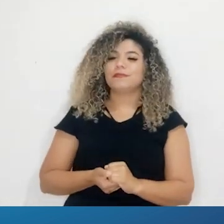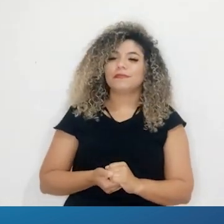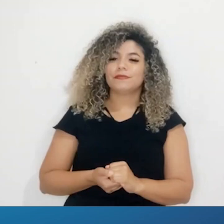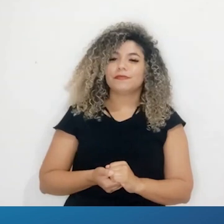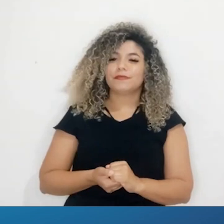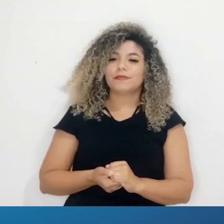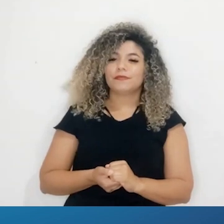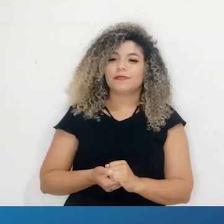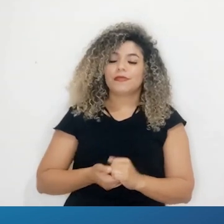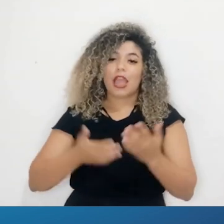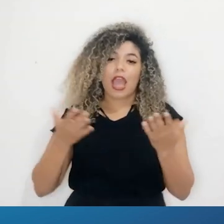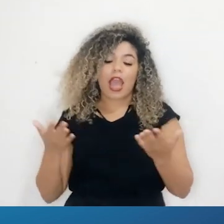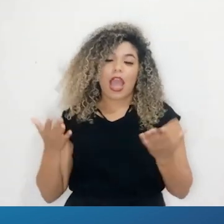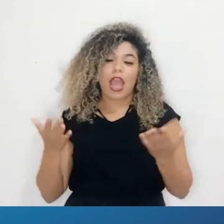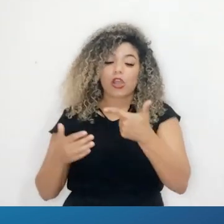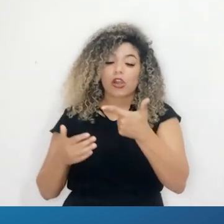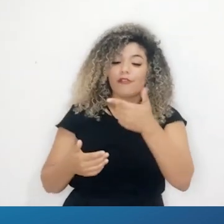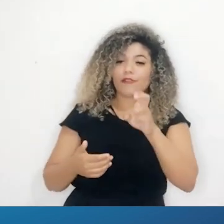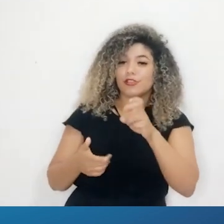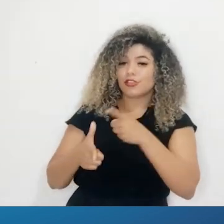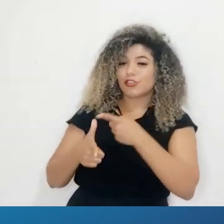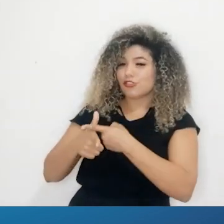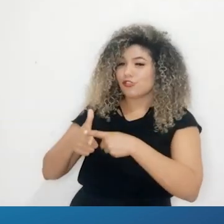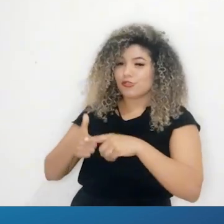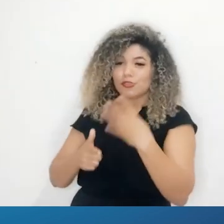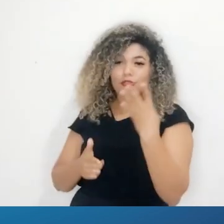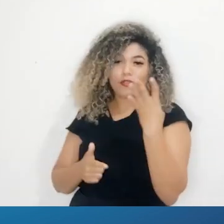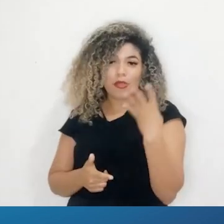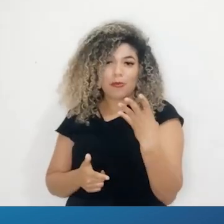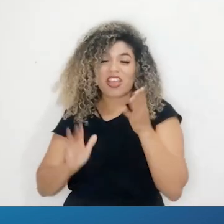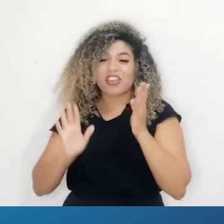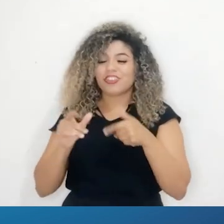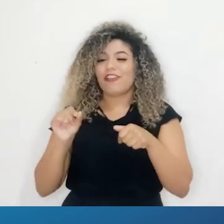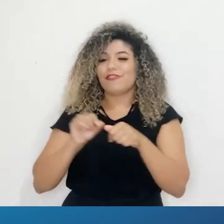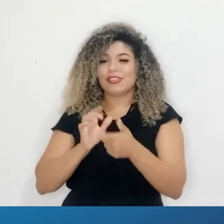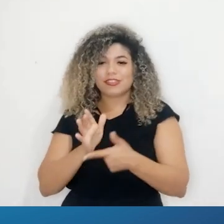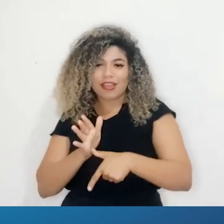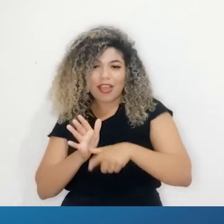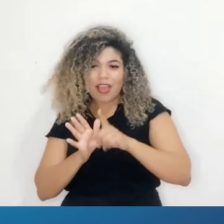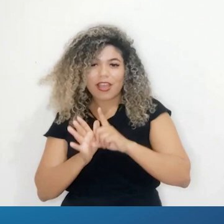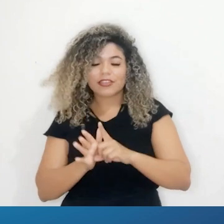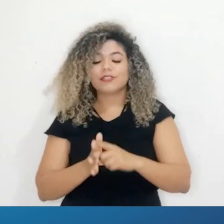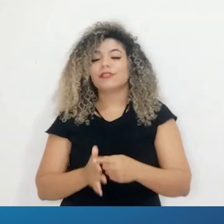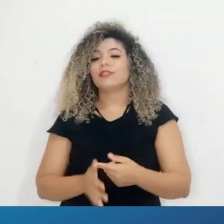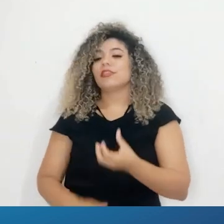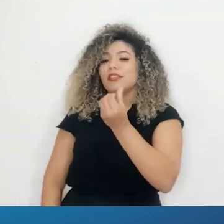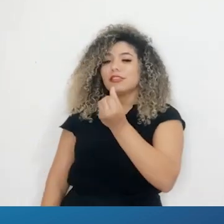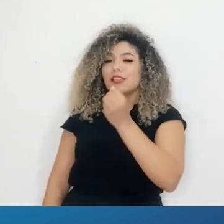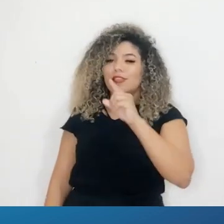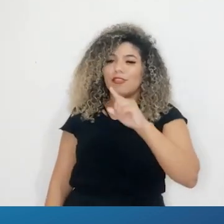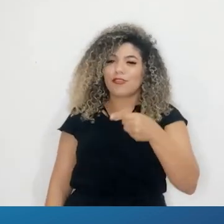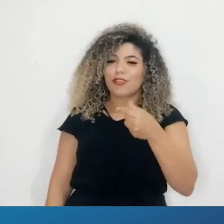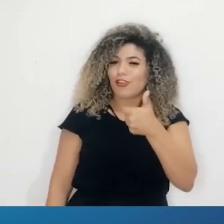25 25 di 4 conferimos anteriormente que é igual a